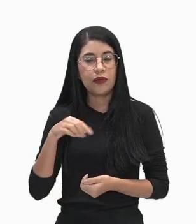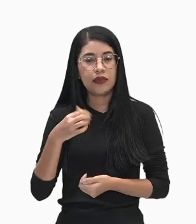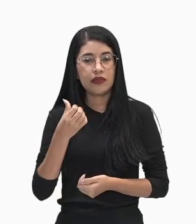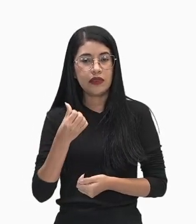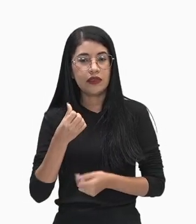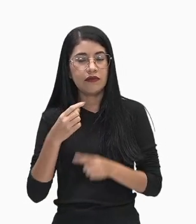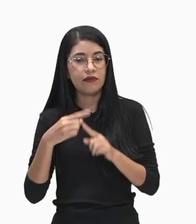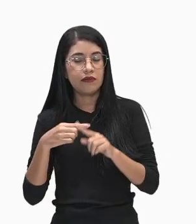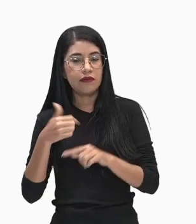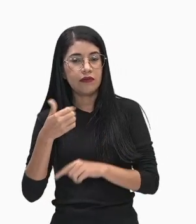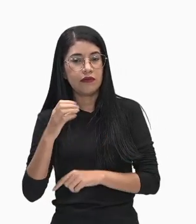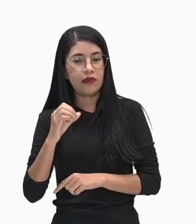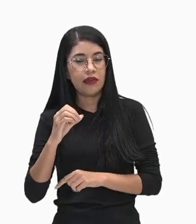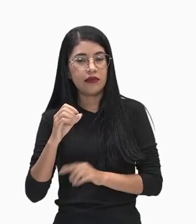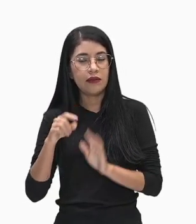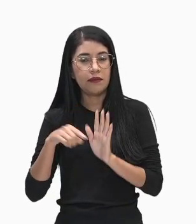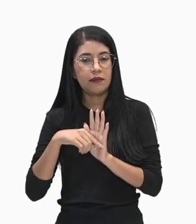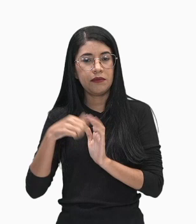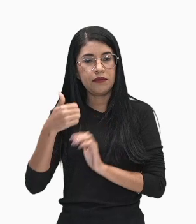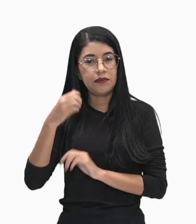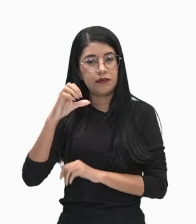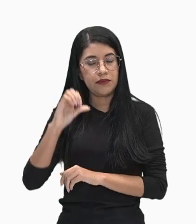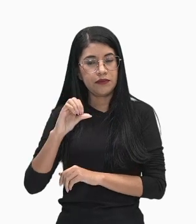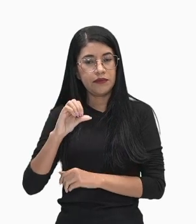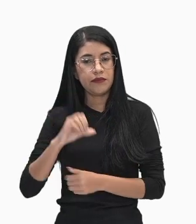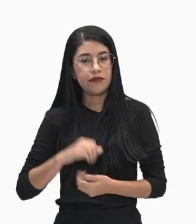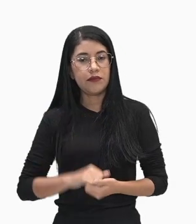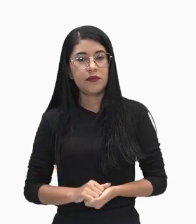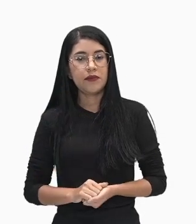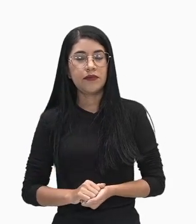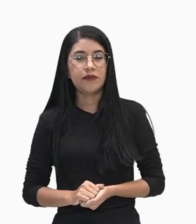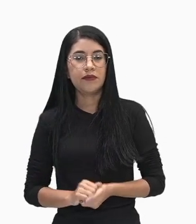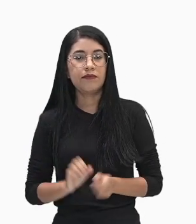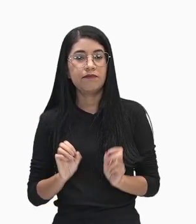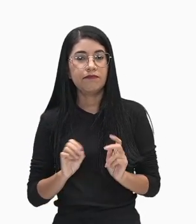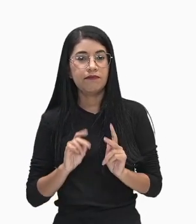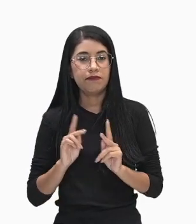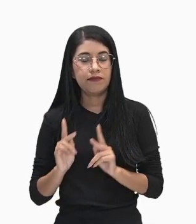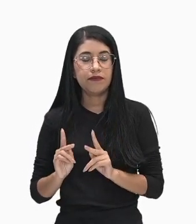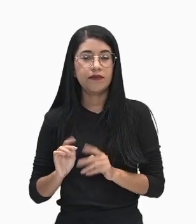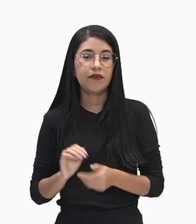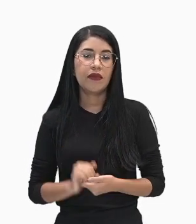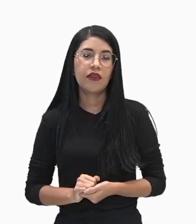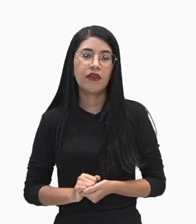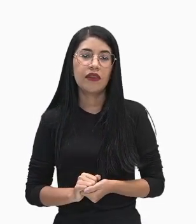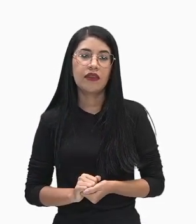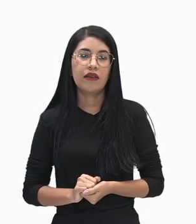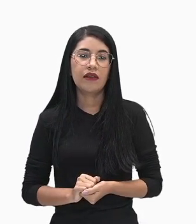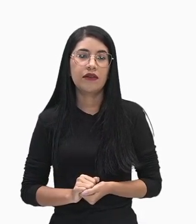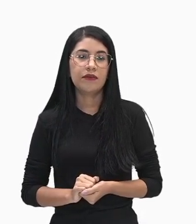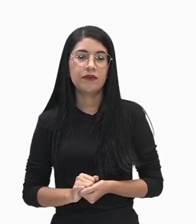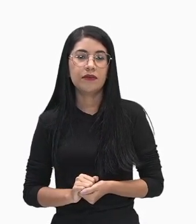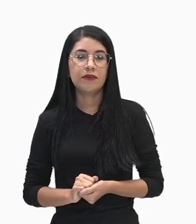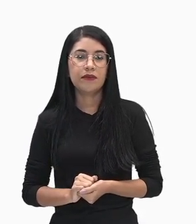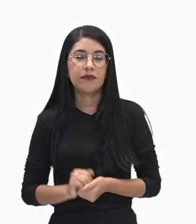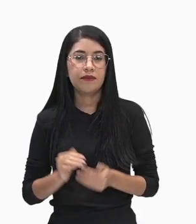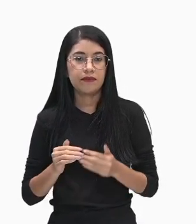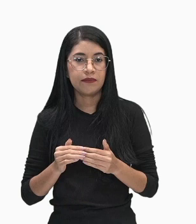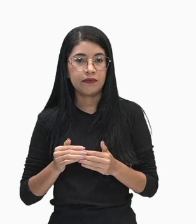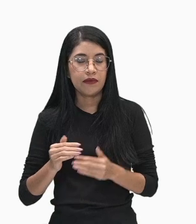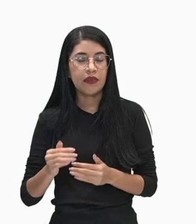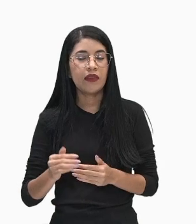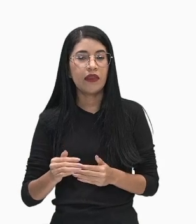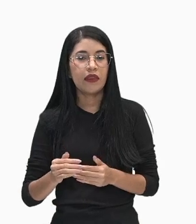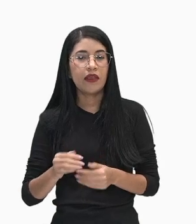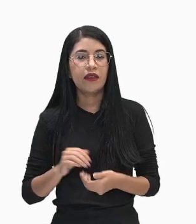menos 19 é o valor do E. Muito bem. E aí, pessoal, olha só. Vamos seguir adiante agora sabendo qual